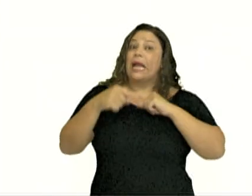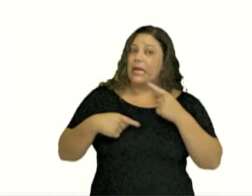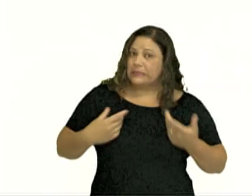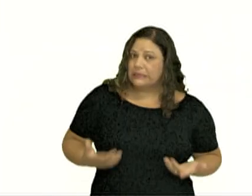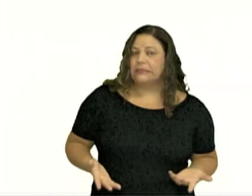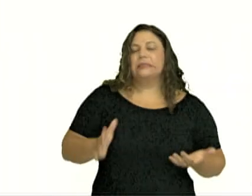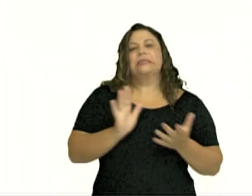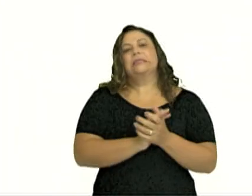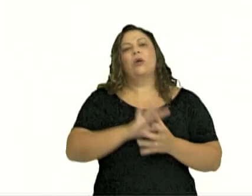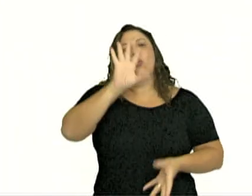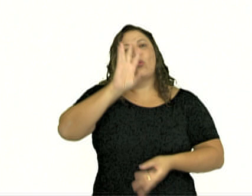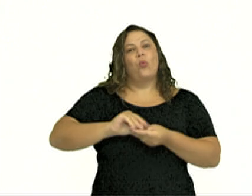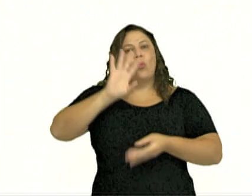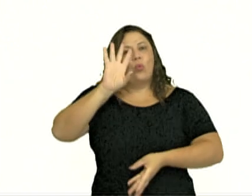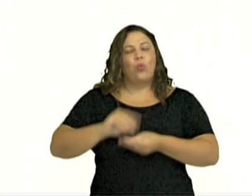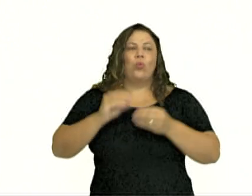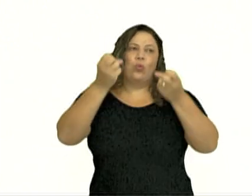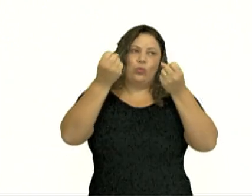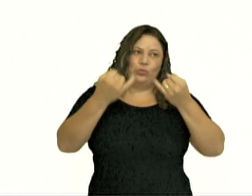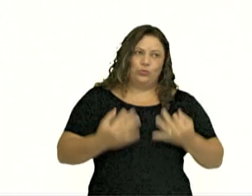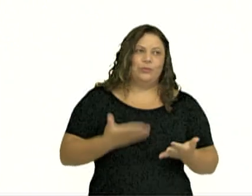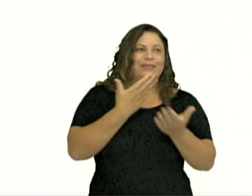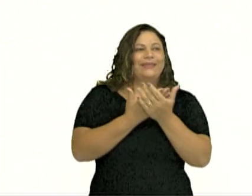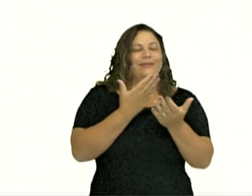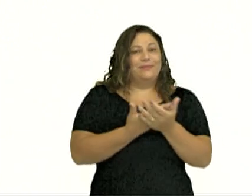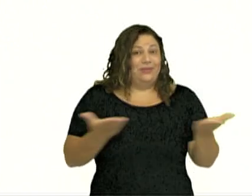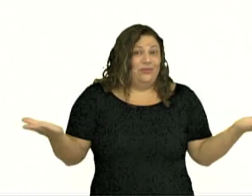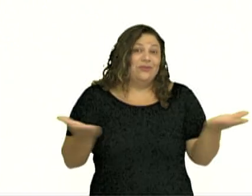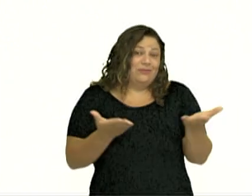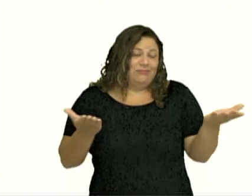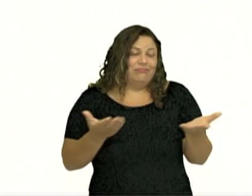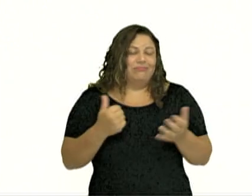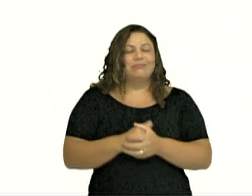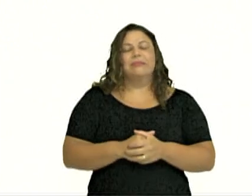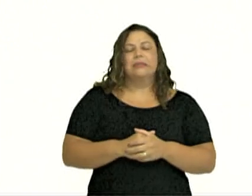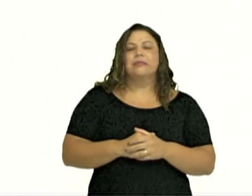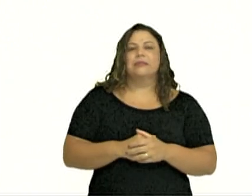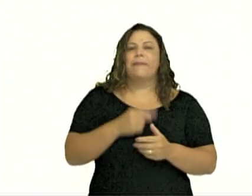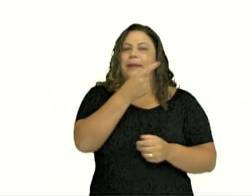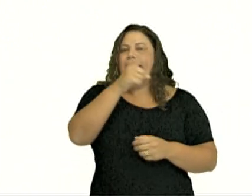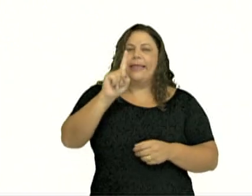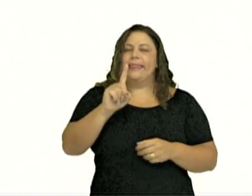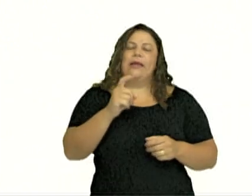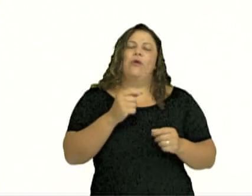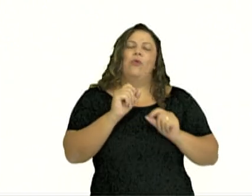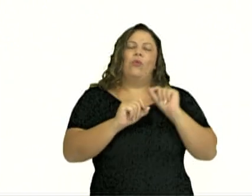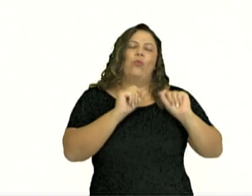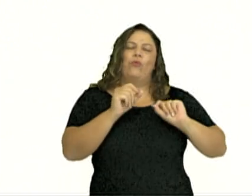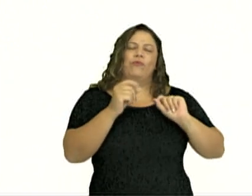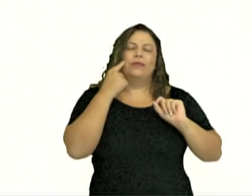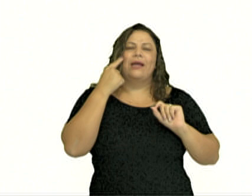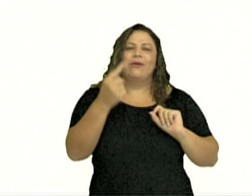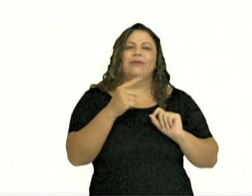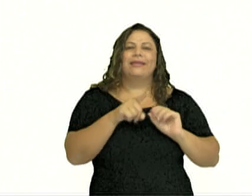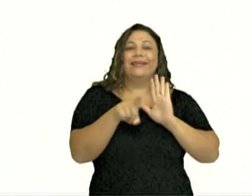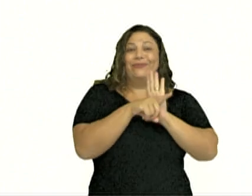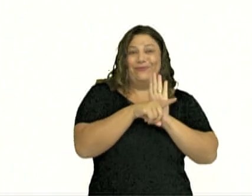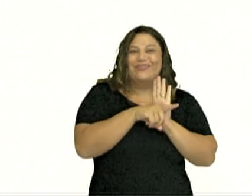portanto, concluindo o que a gente falou na nossa aula, para sair do endividamento, primeiro a gente tem que fazer o quê?